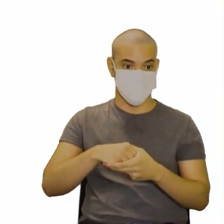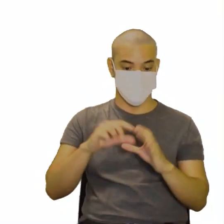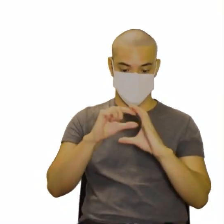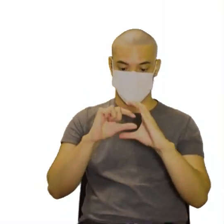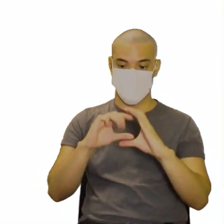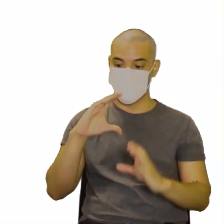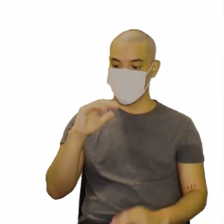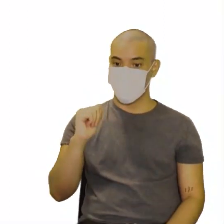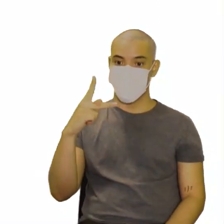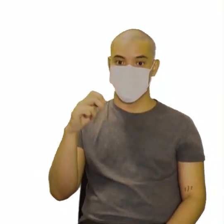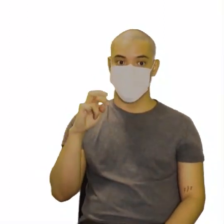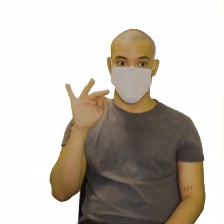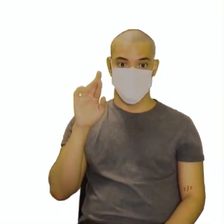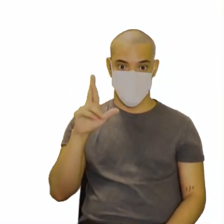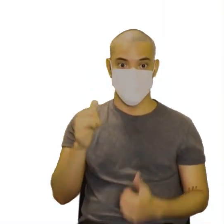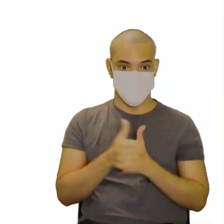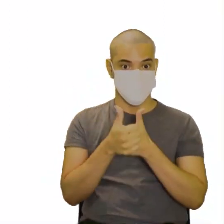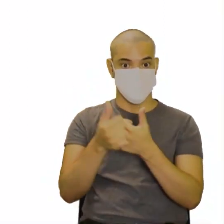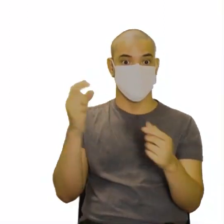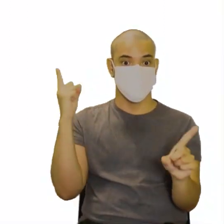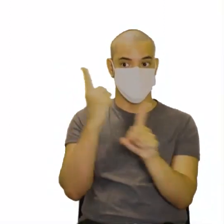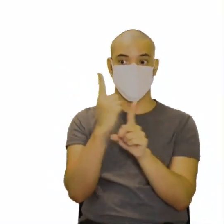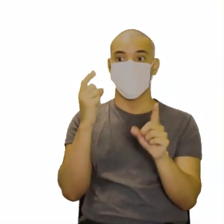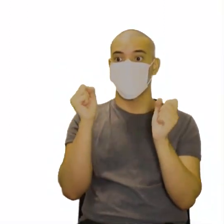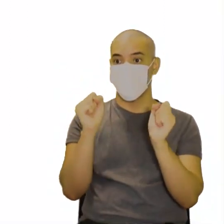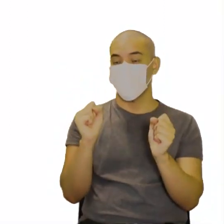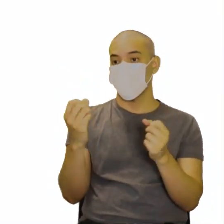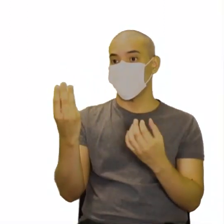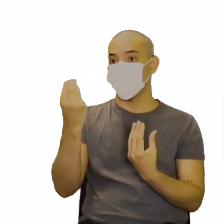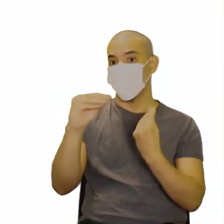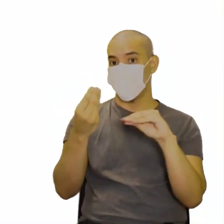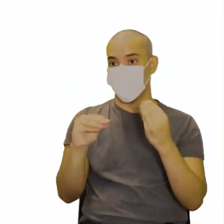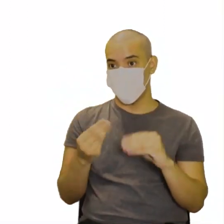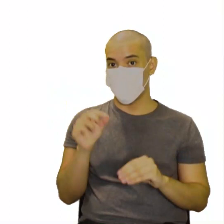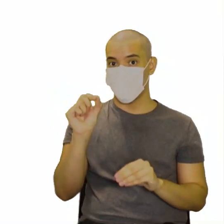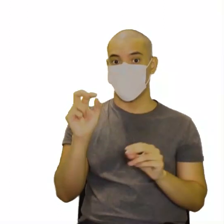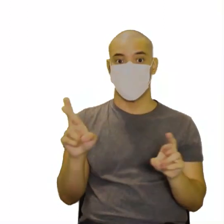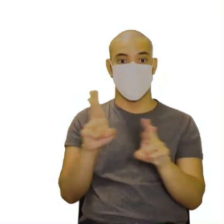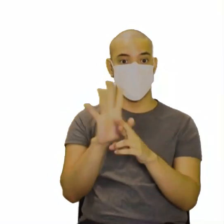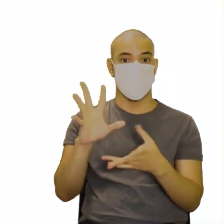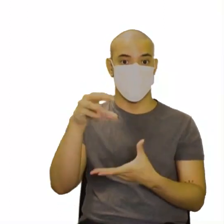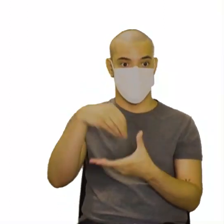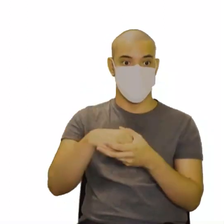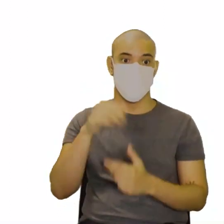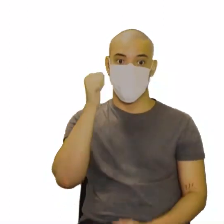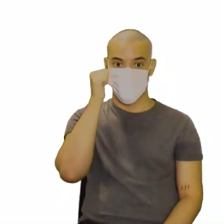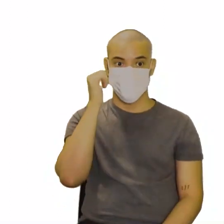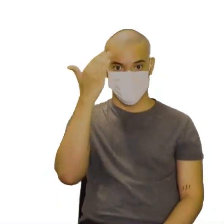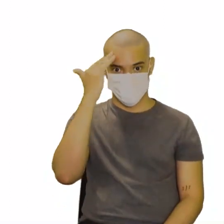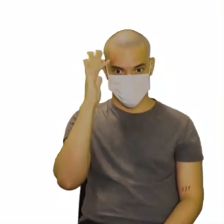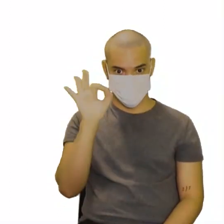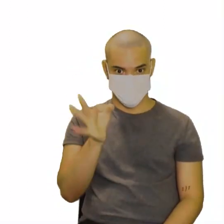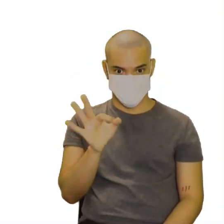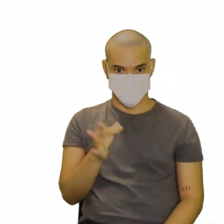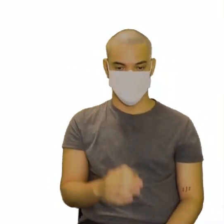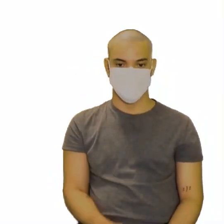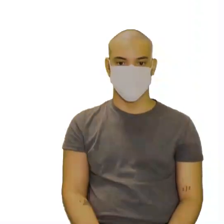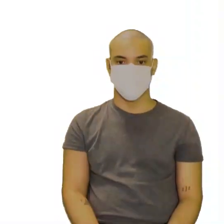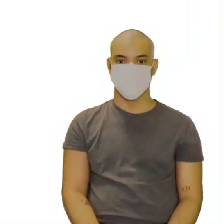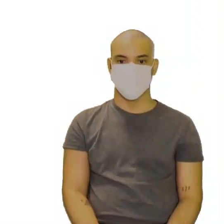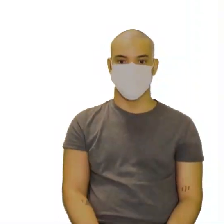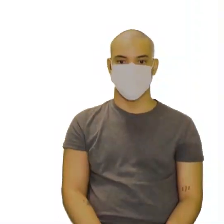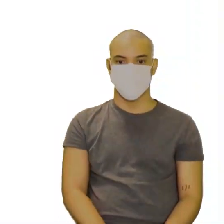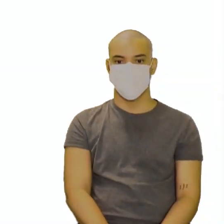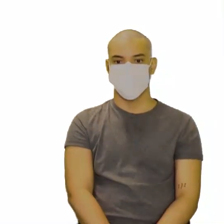a capacitância equivalente que nós vamos achar, ele pode colocar associado dentro do radinho. Entendido isso? Então vamos ver, olha